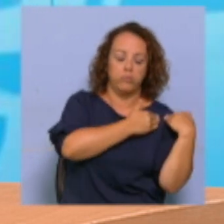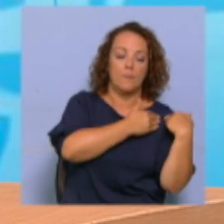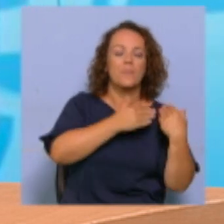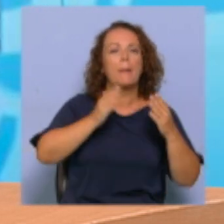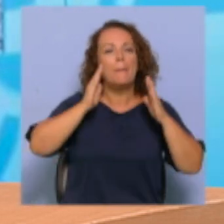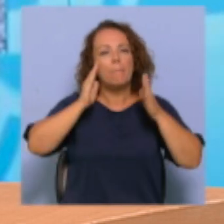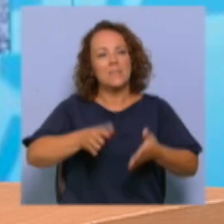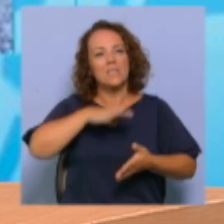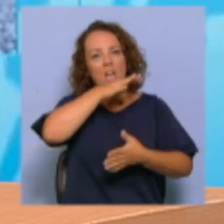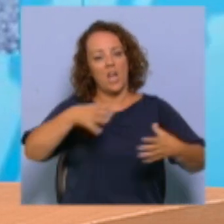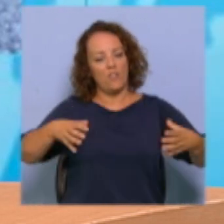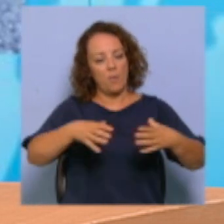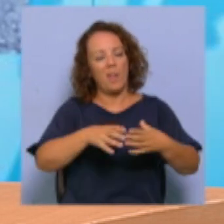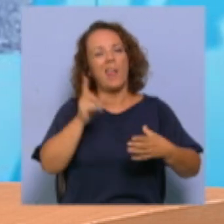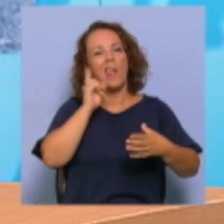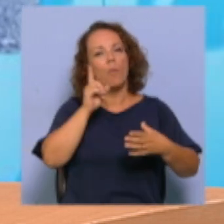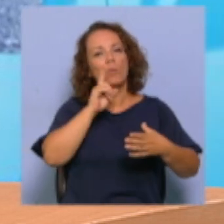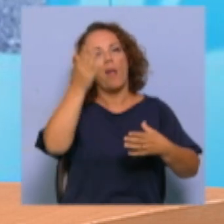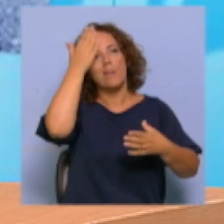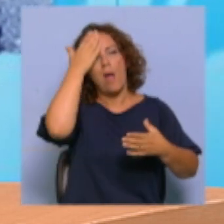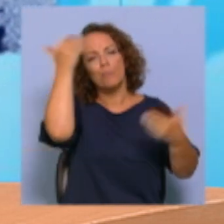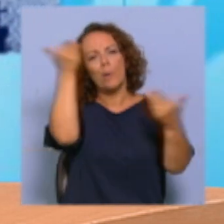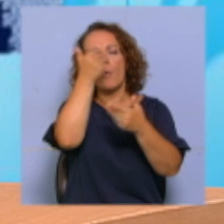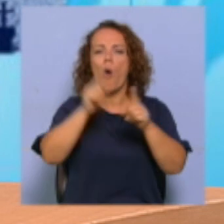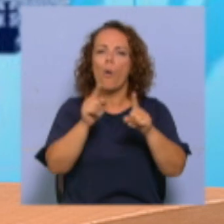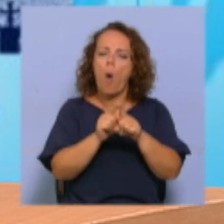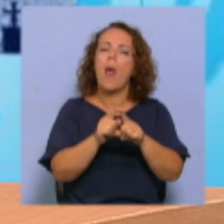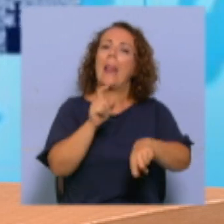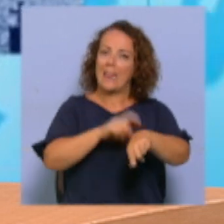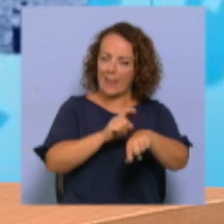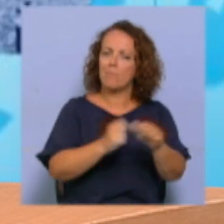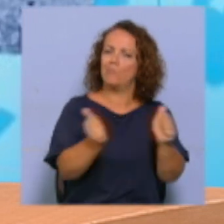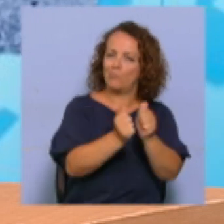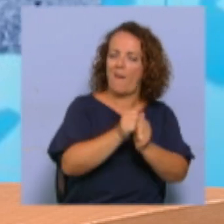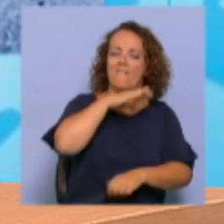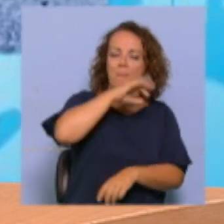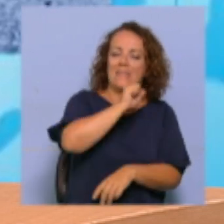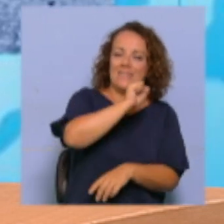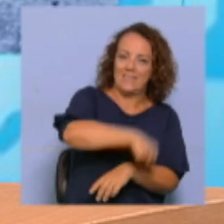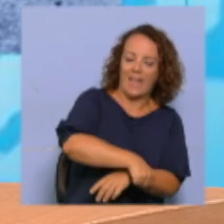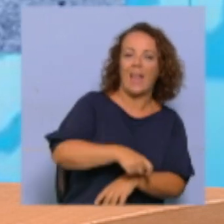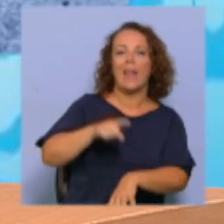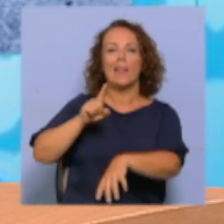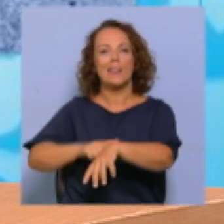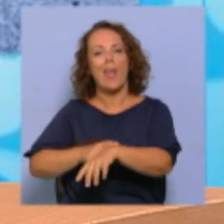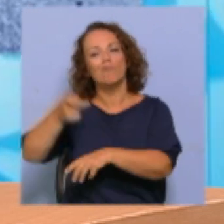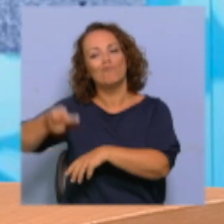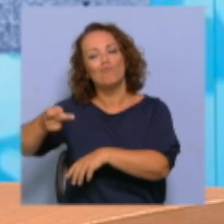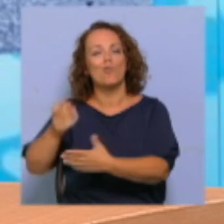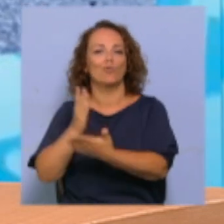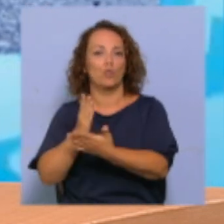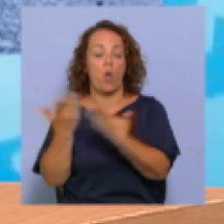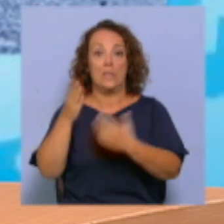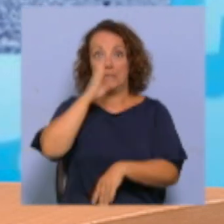haja tempos em família, tempos em escola e tempos fora. Portanto, se a escola puder ser esse espaço novo, com